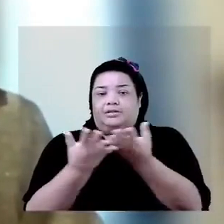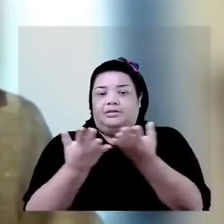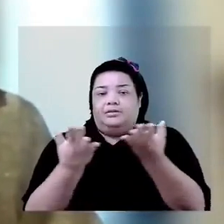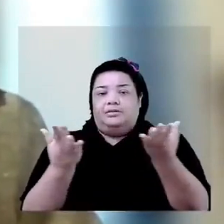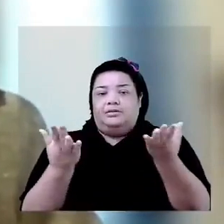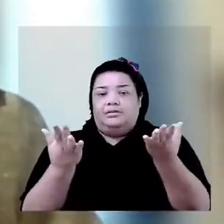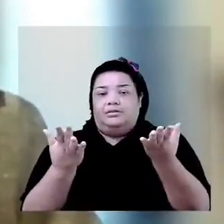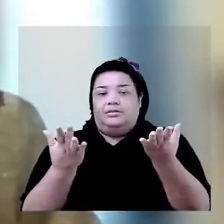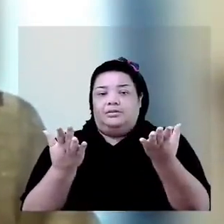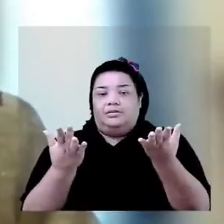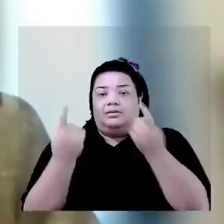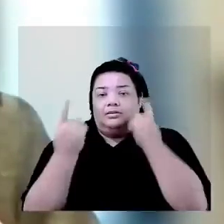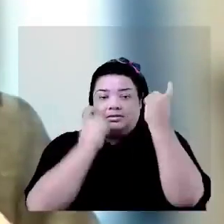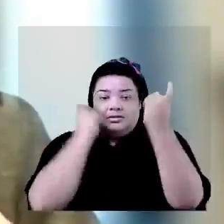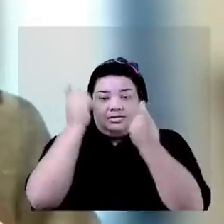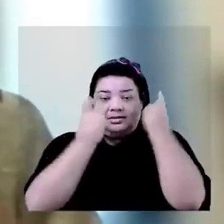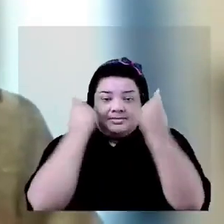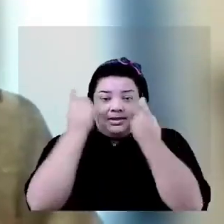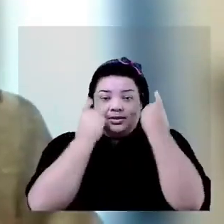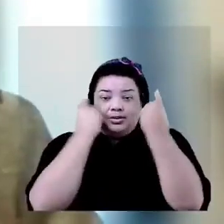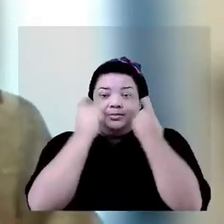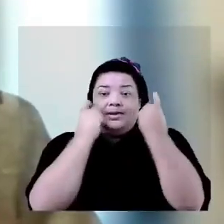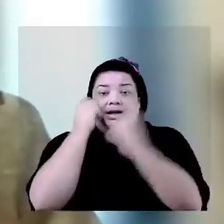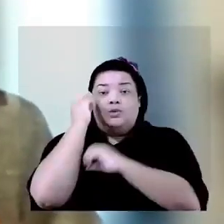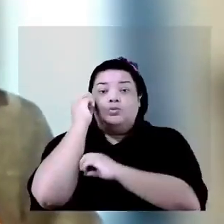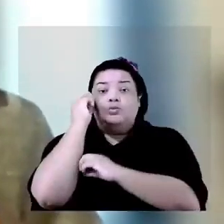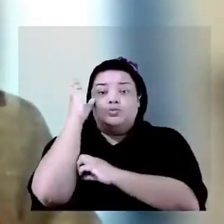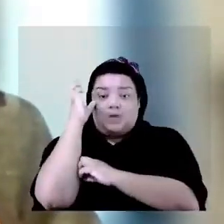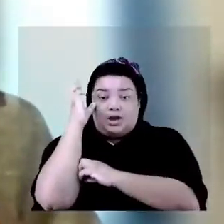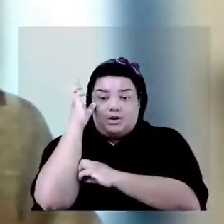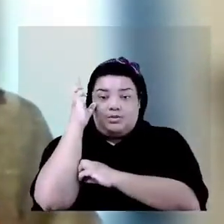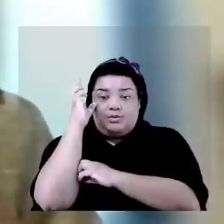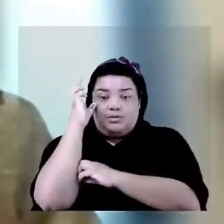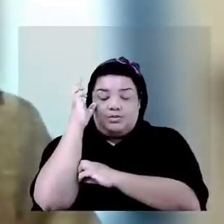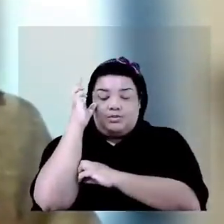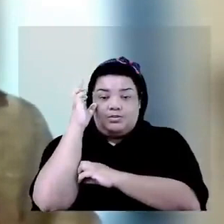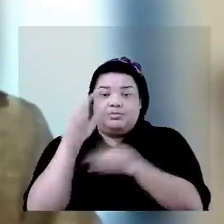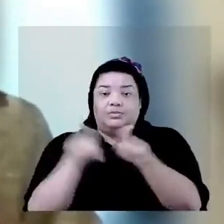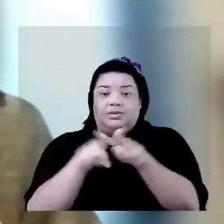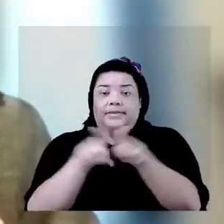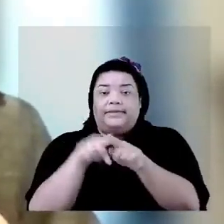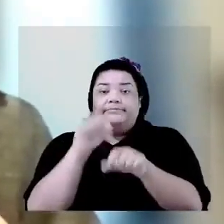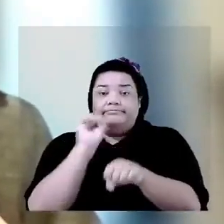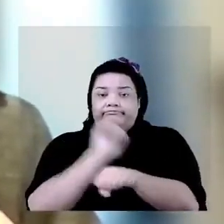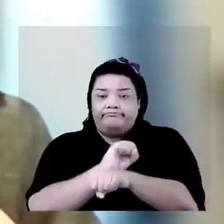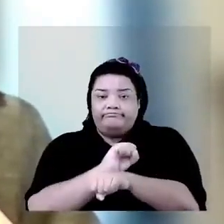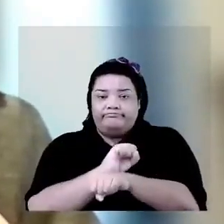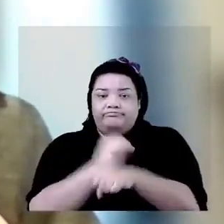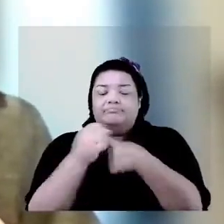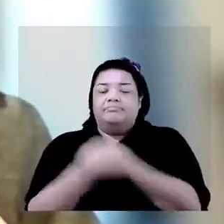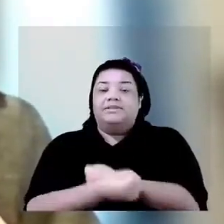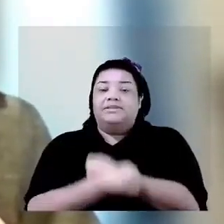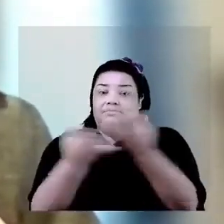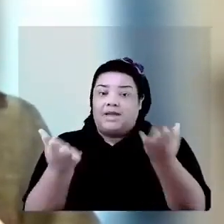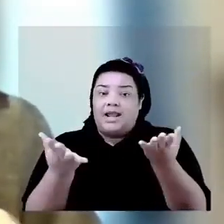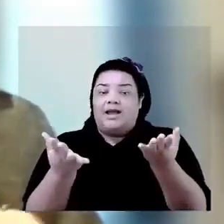se preocupar com a parte cultural e com a estanqueidade dos saberes